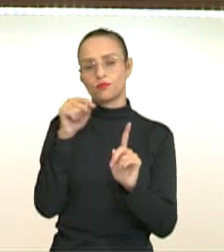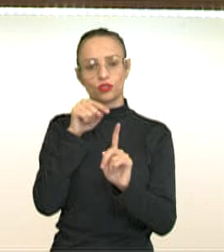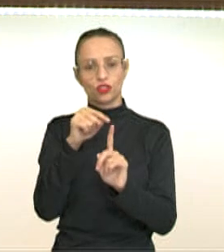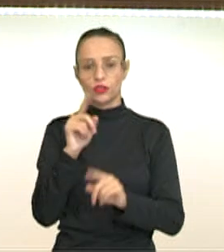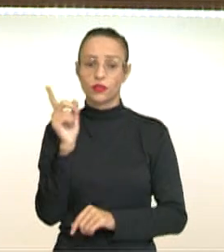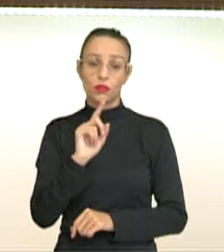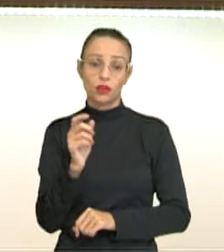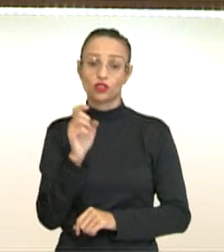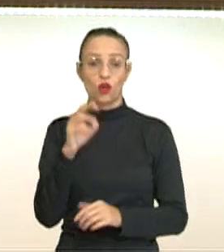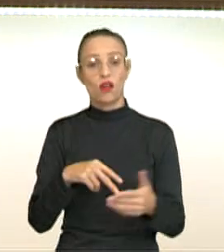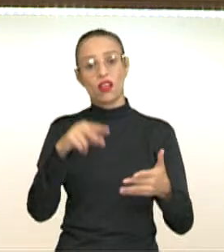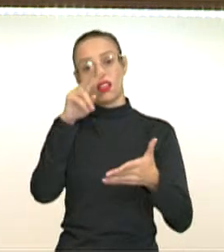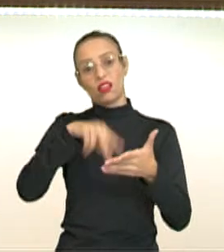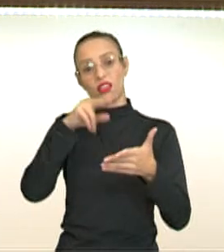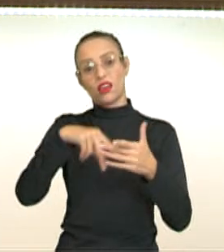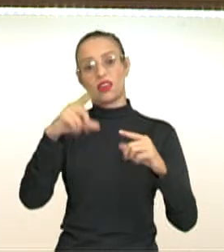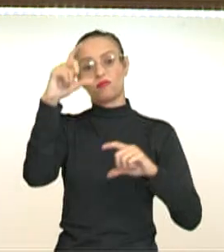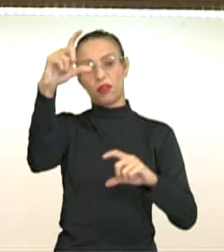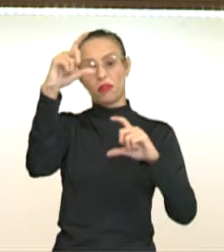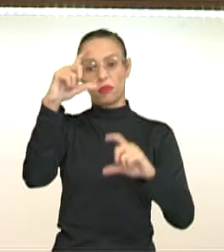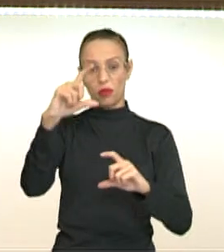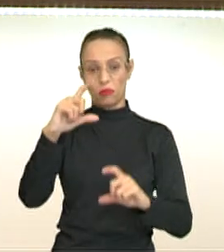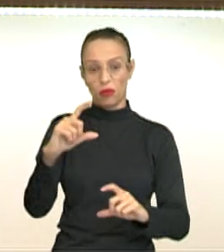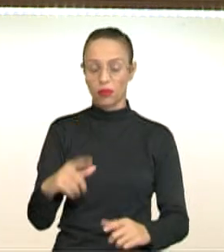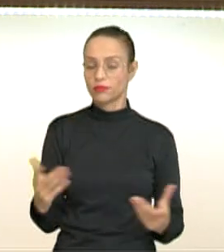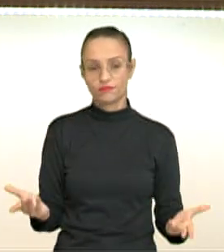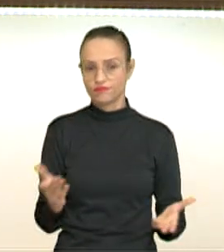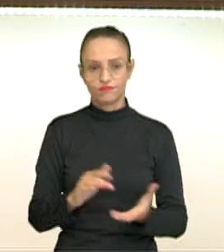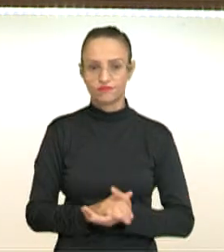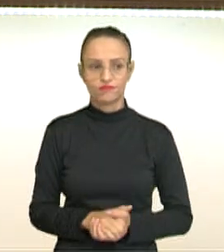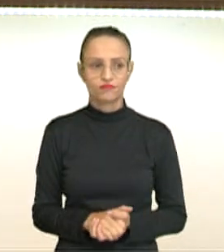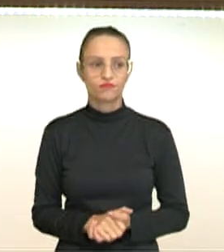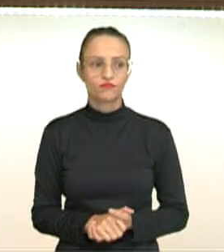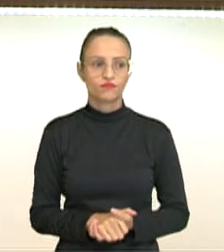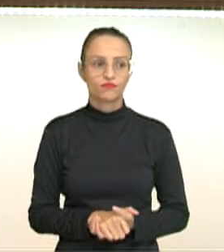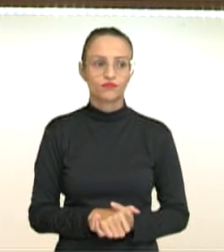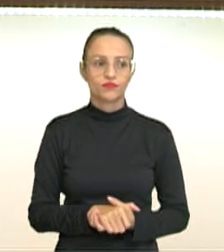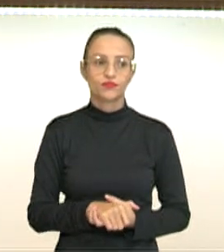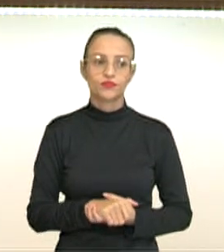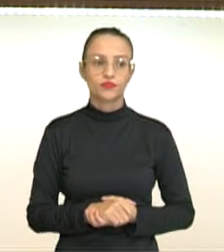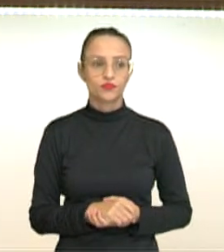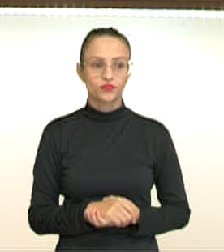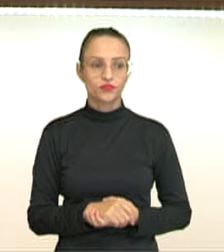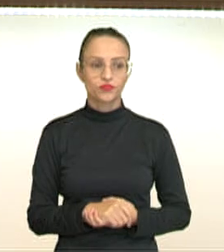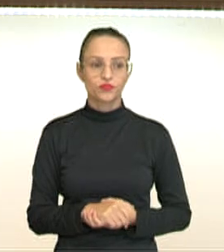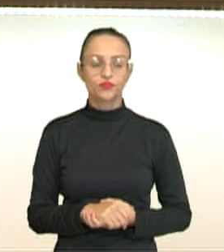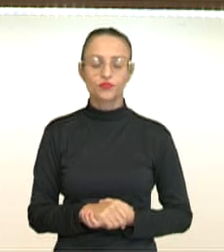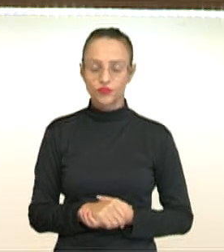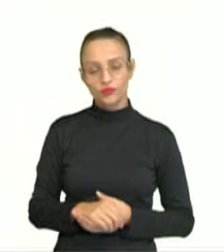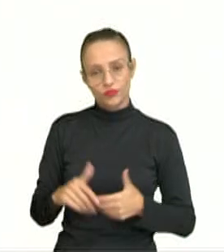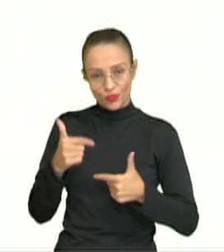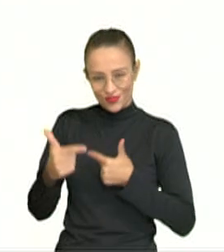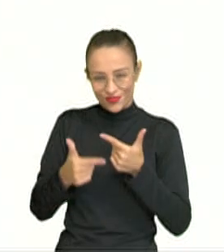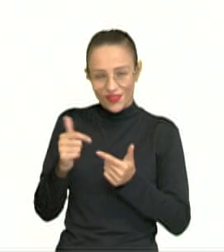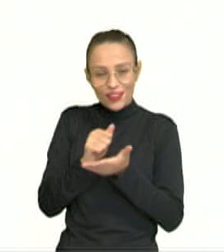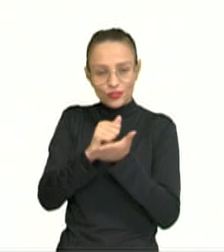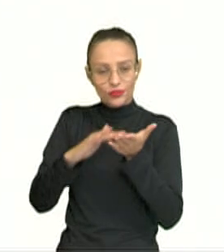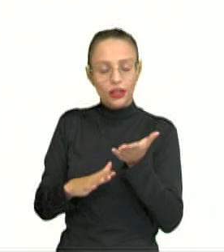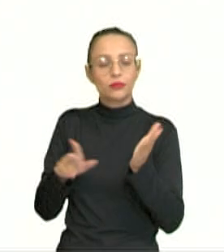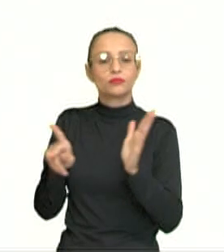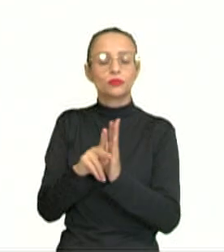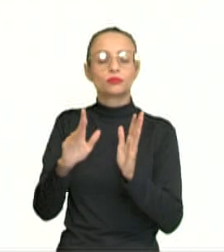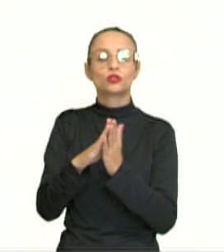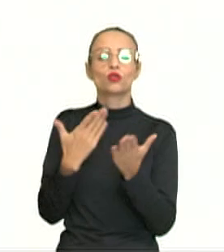ir lá somente ler pedaços aleatórios de uma pesquisa que você fez. Para um trabalho escolar, quais são as